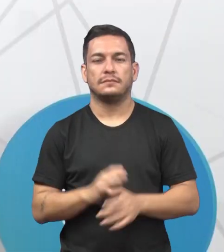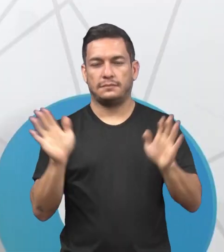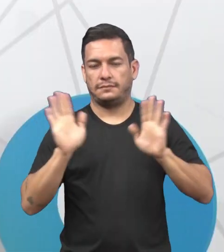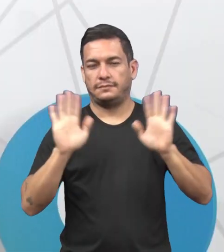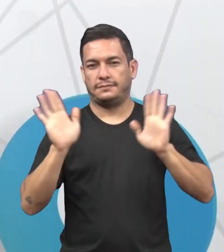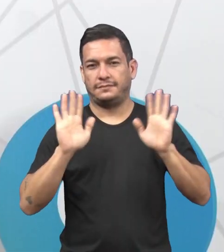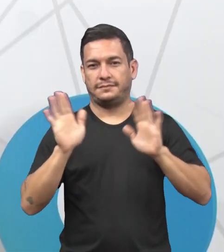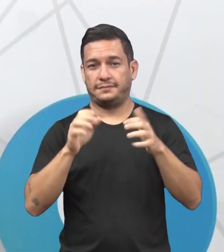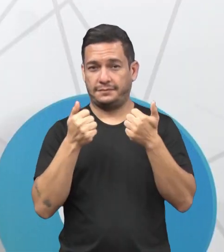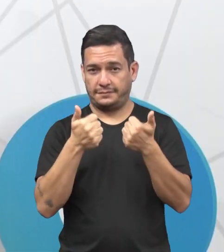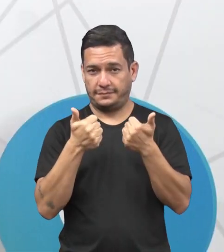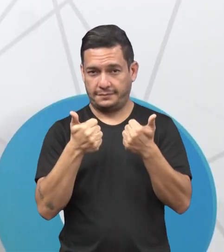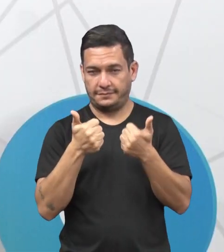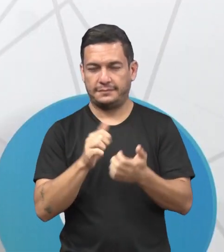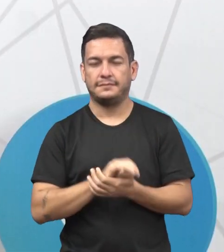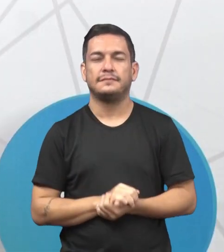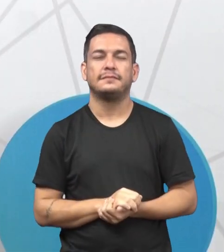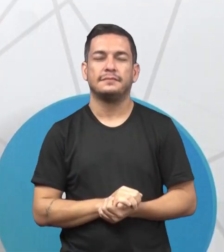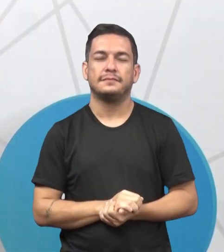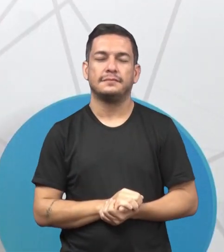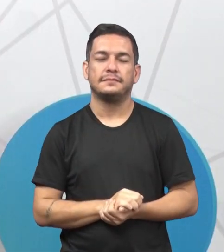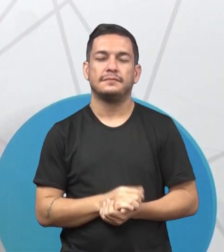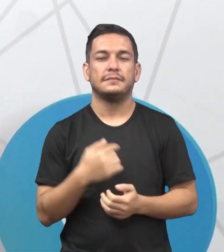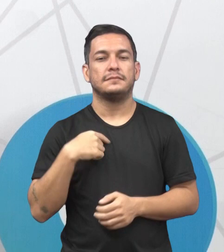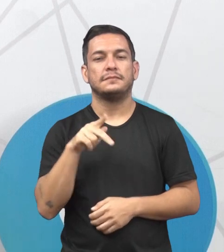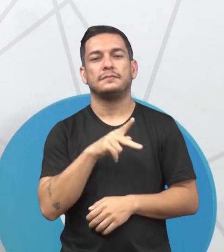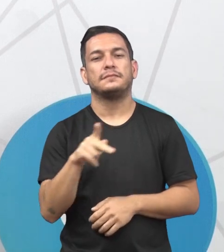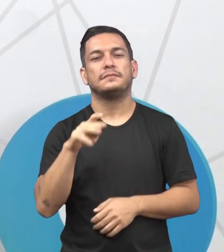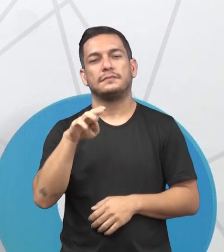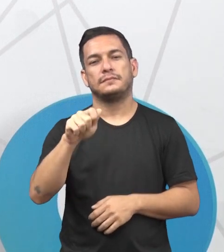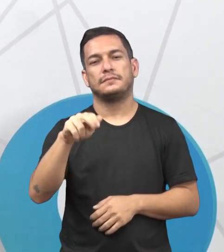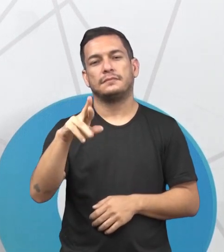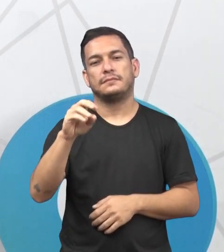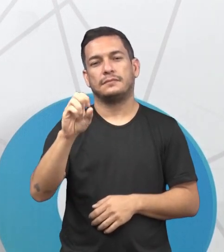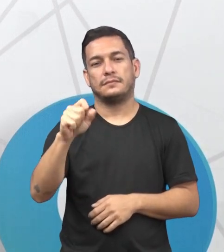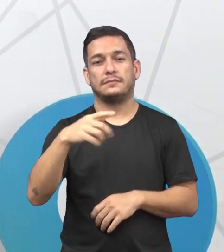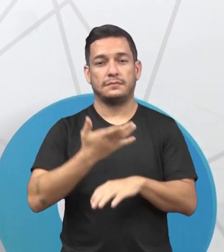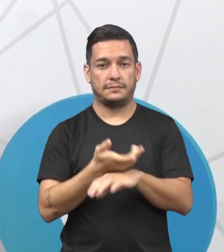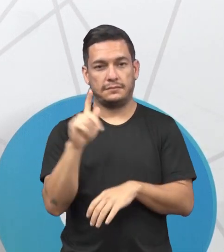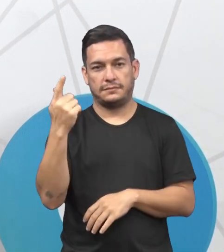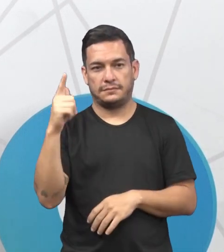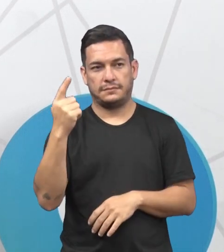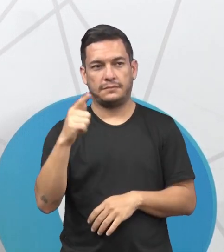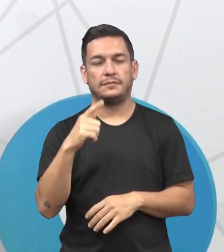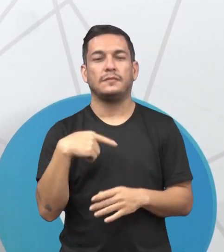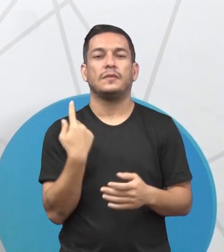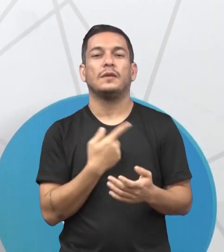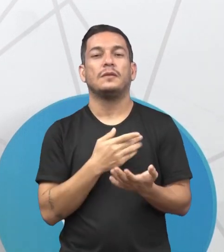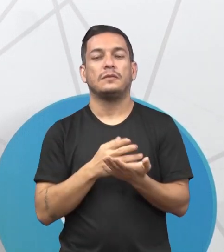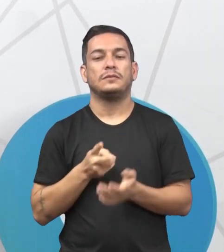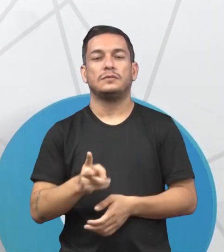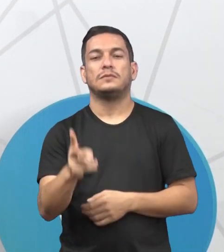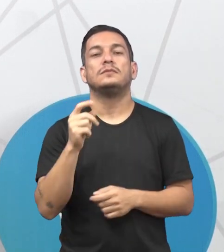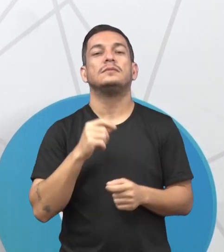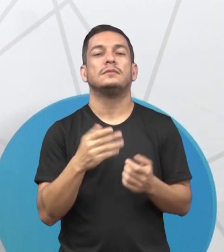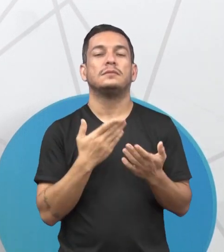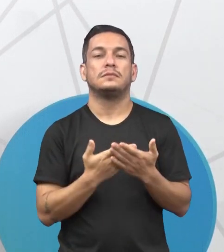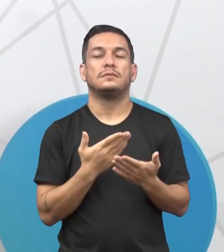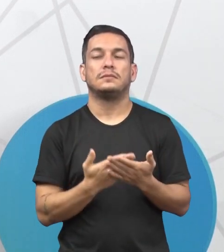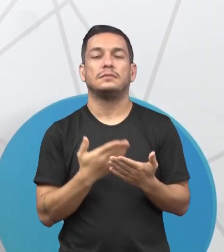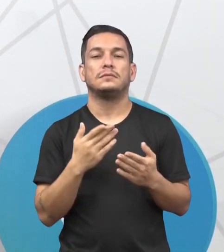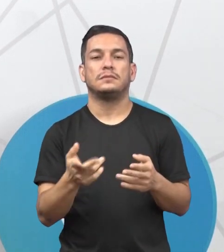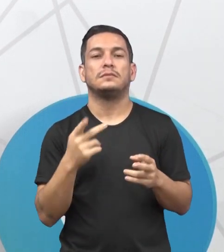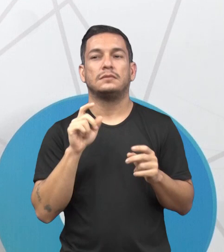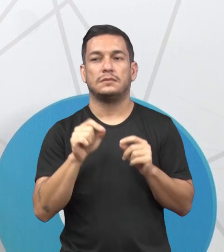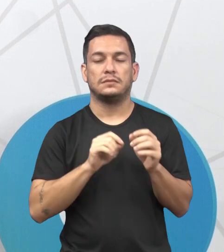Olá pessoal, tudo bom com vocês? Então, aqui é o professor Marcos Barreto de Geografia e nós vamos dar prosseguimento aos nossos estudos,